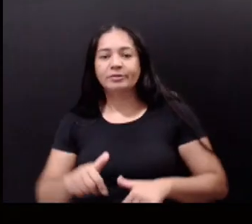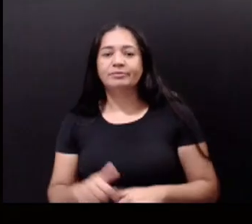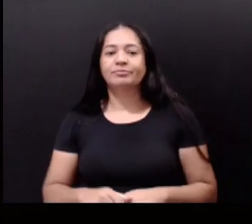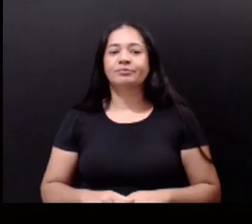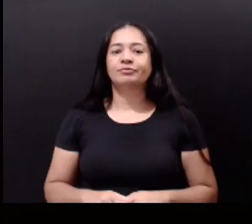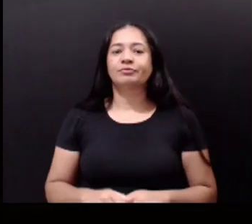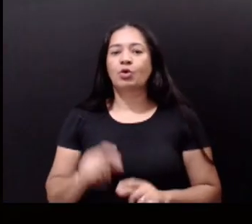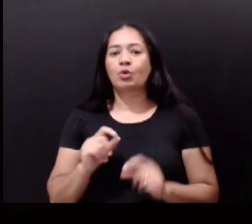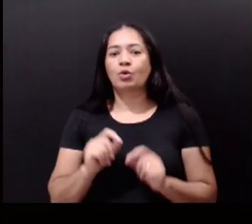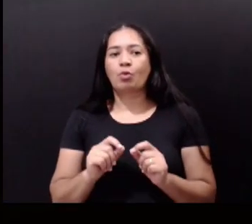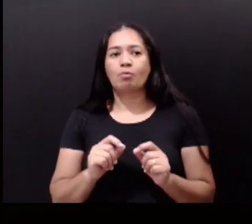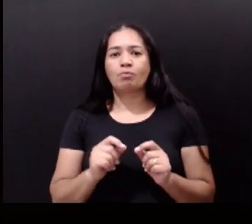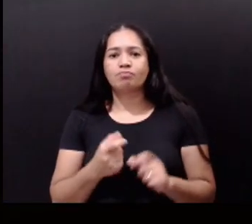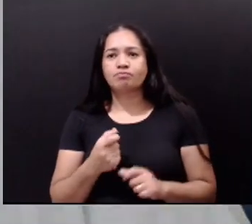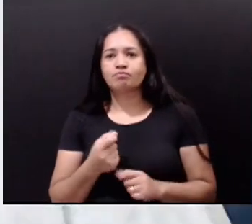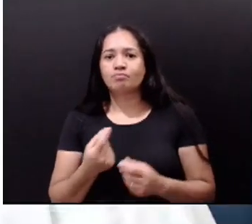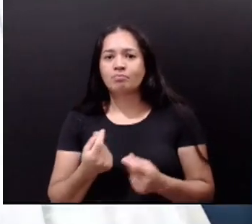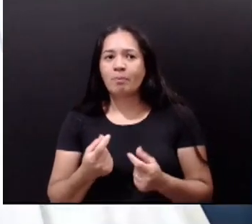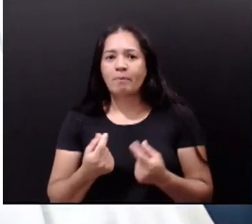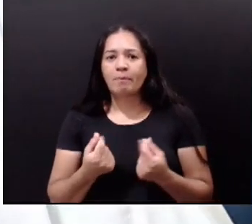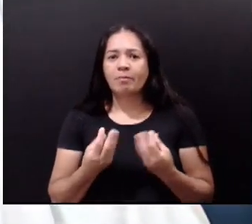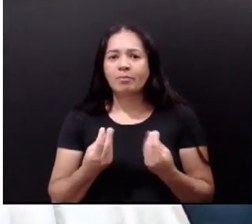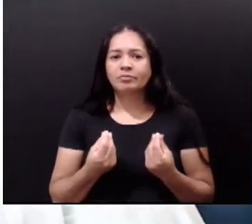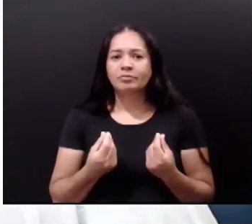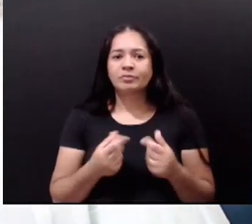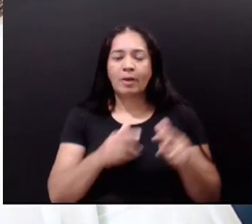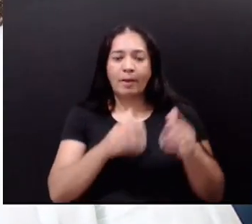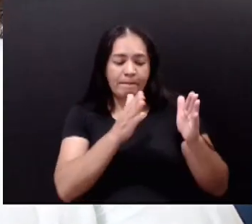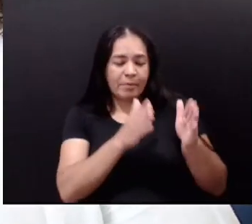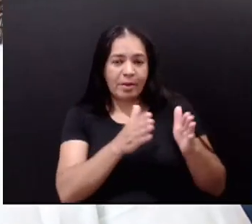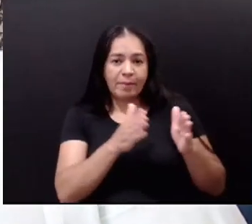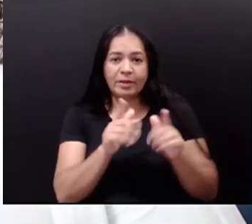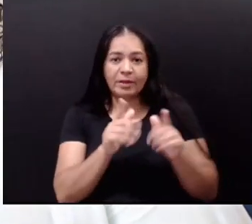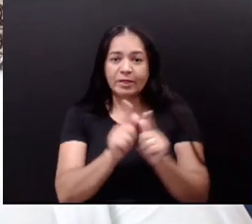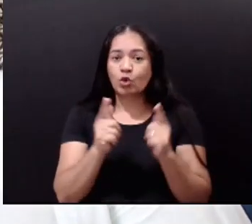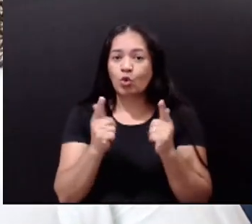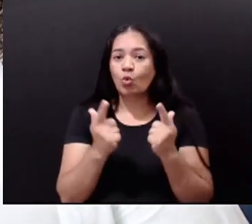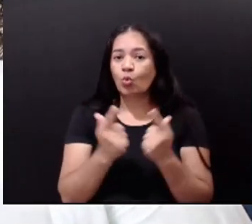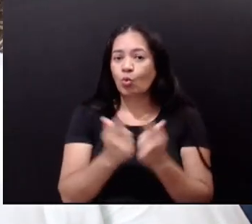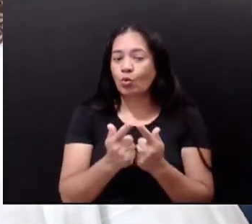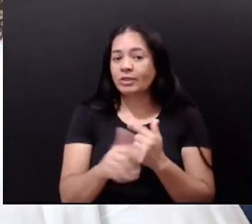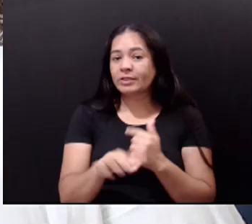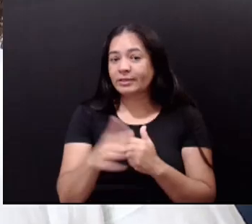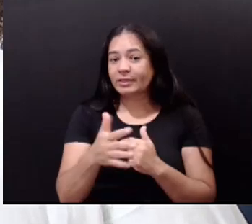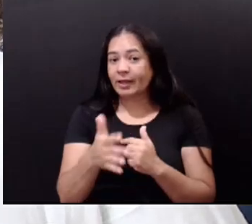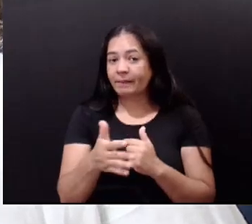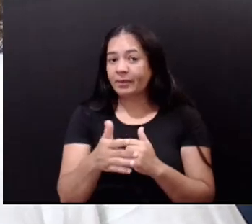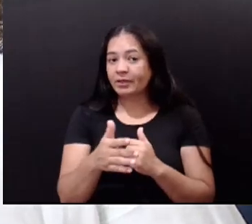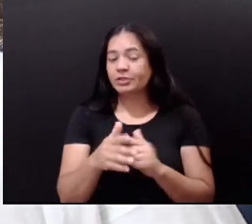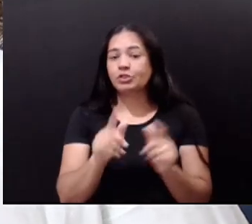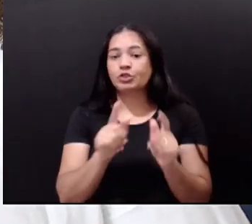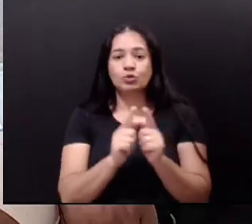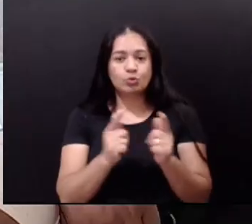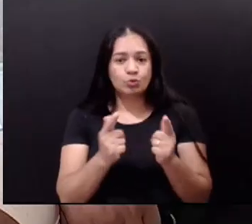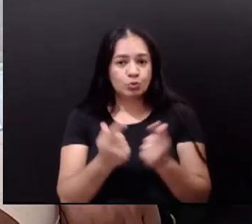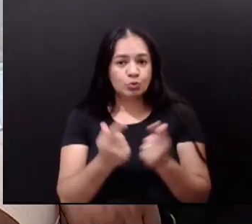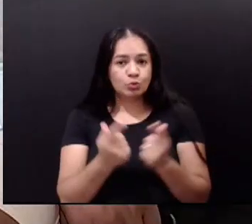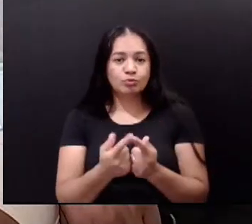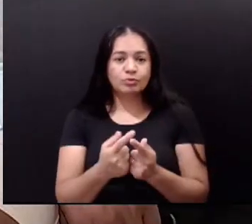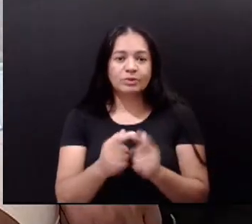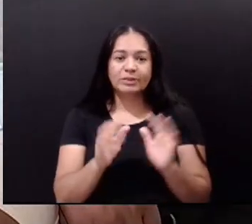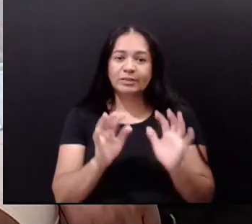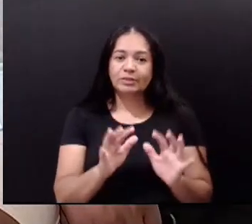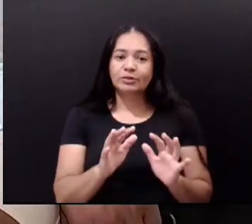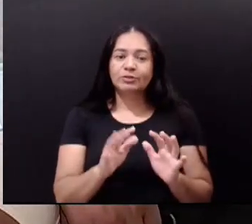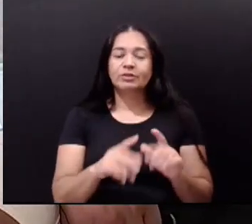pequenos ou grandes, depende do grupo, porque a gente planeja tudo com os grupos. Então isso é também uma metodologia